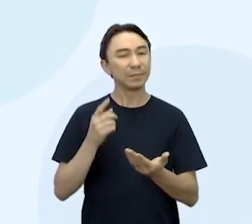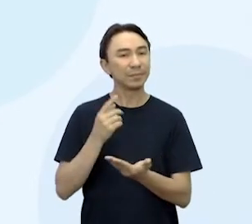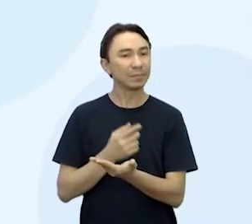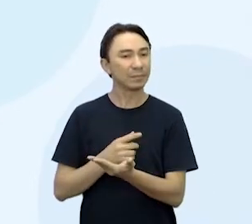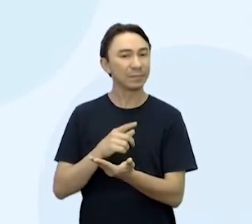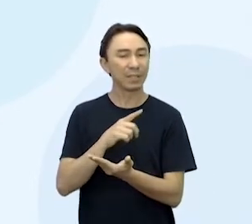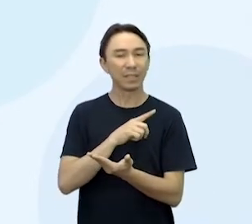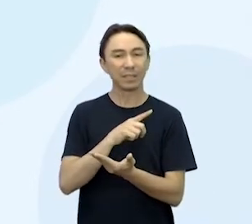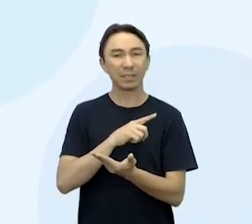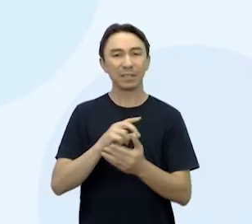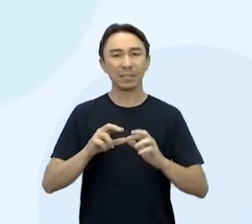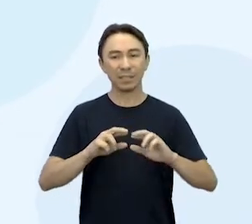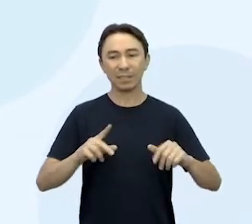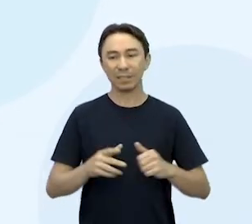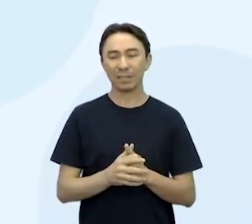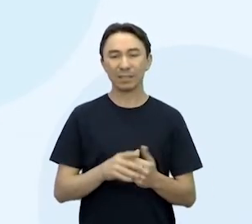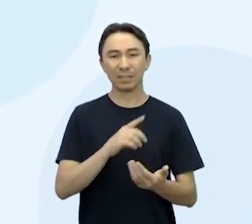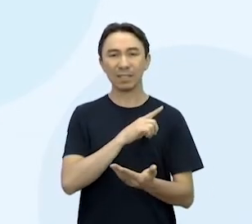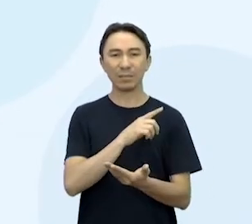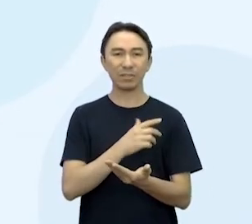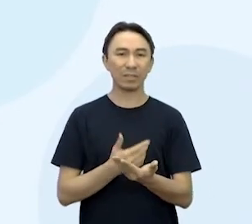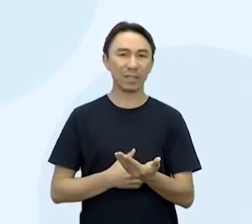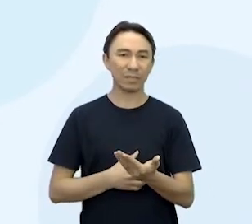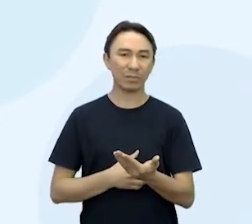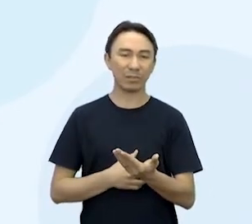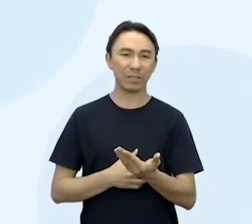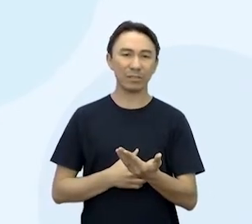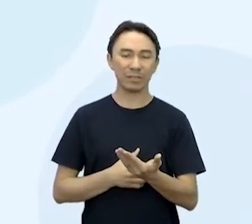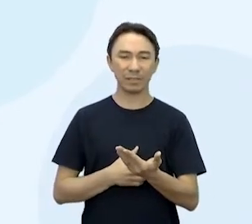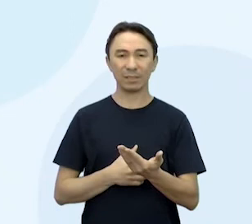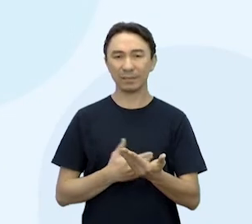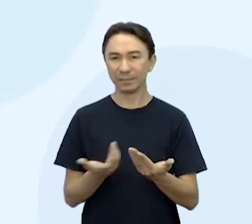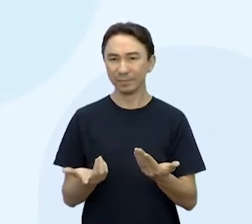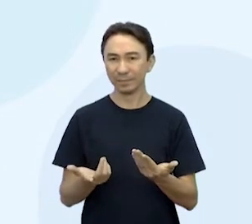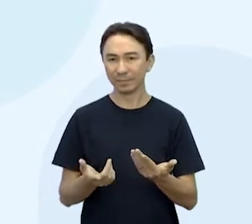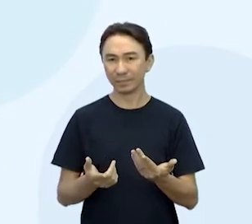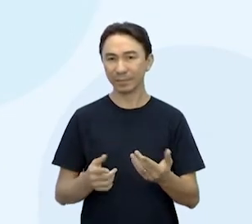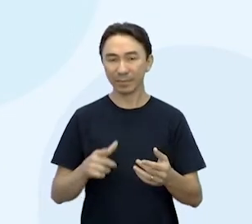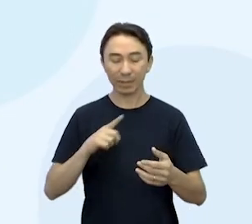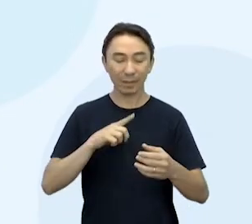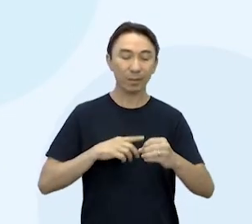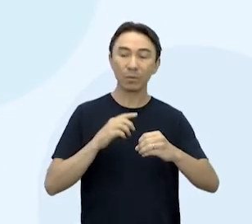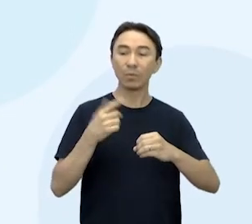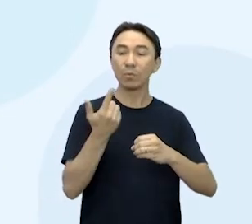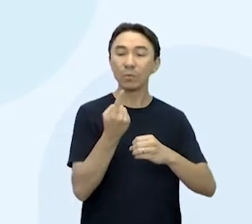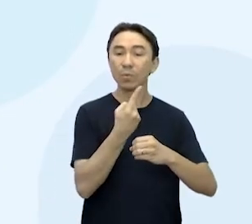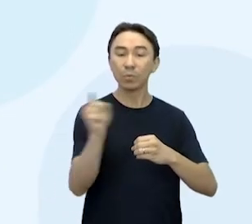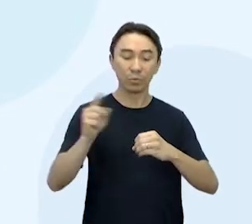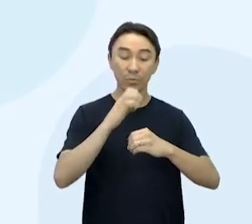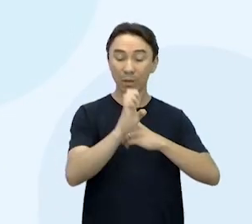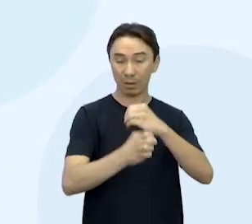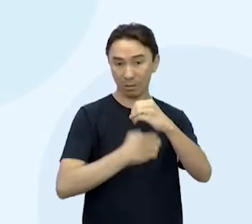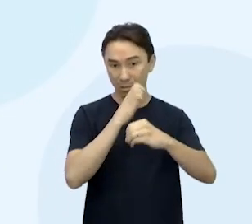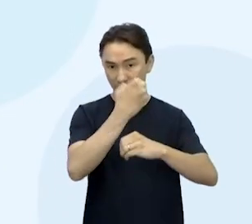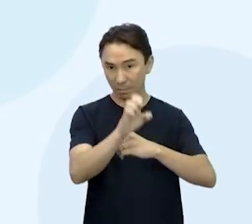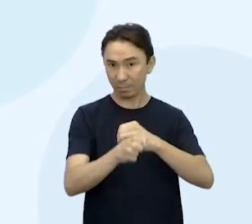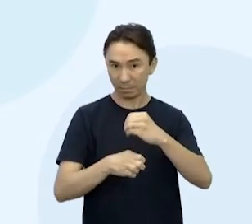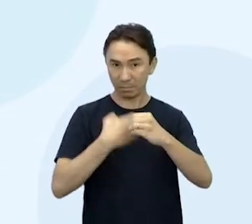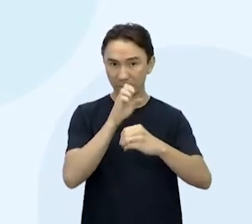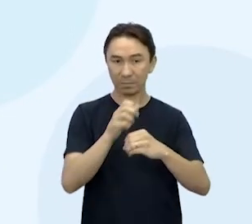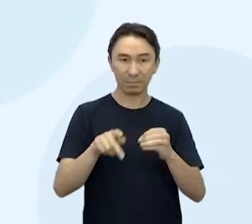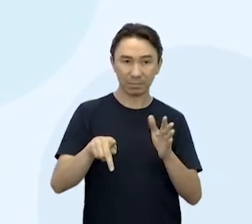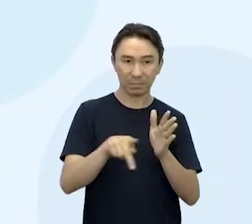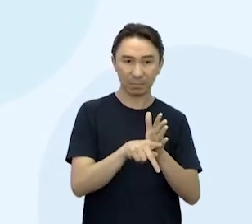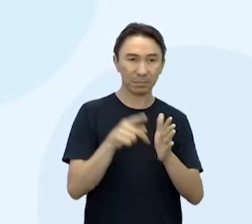escrever aqui um pouquinho na lousa. Então, ó, o que acontece aqui, ó, com esse último elétron do sódio, ele